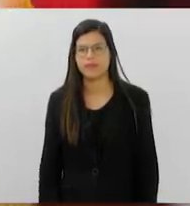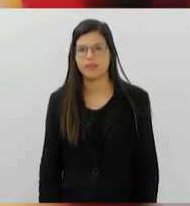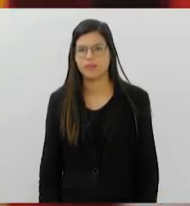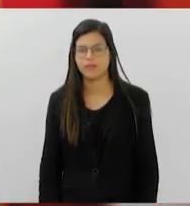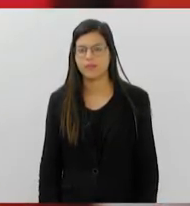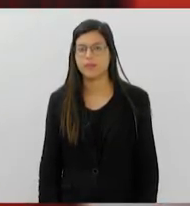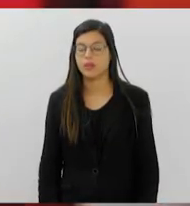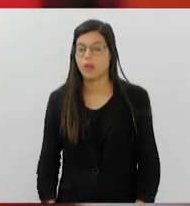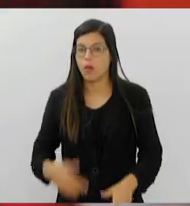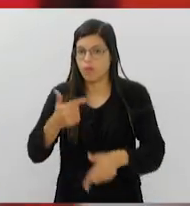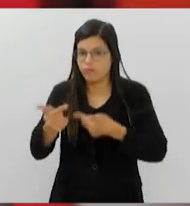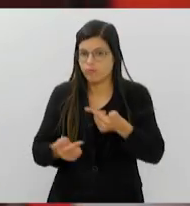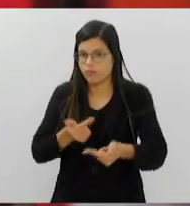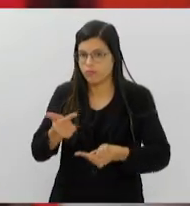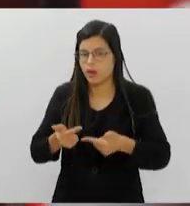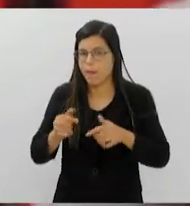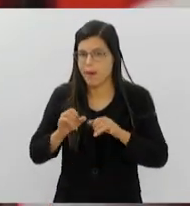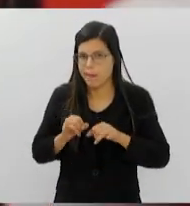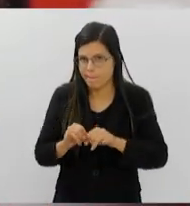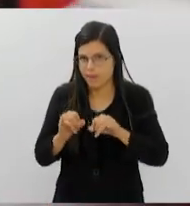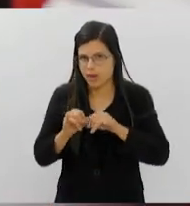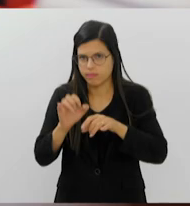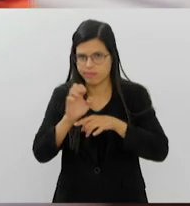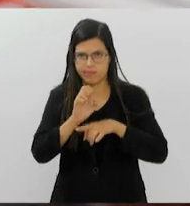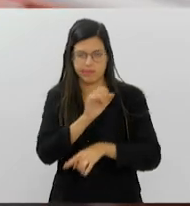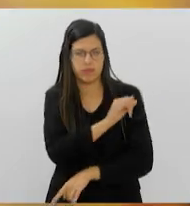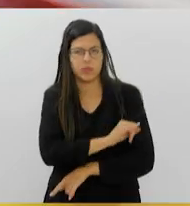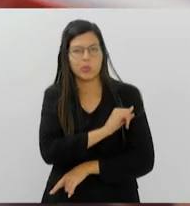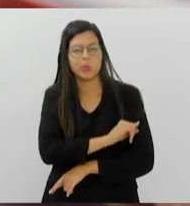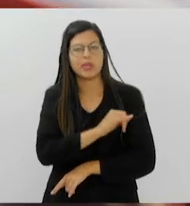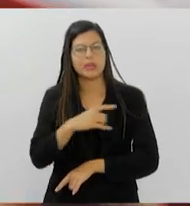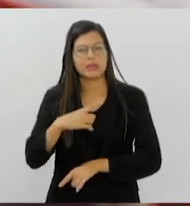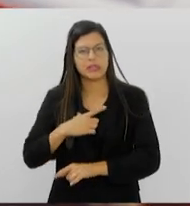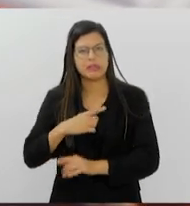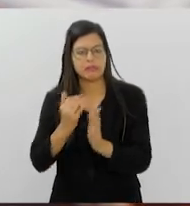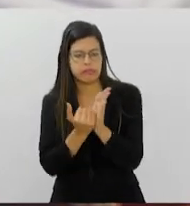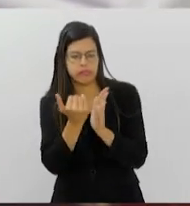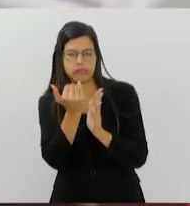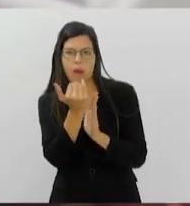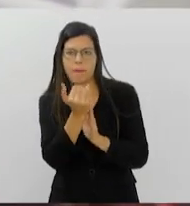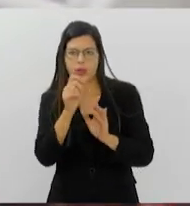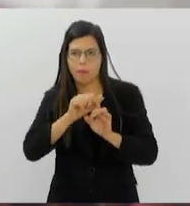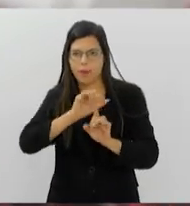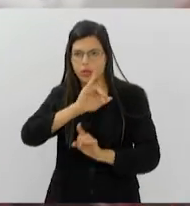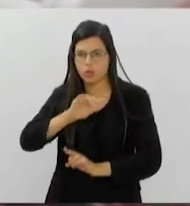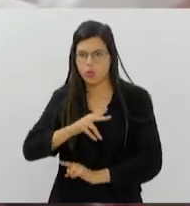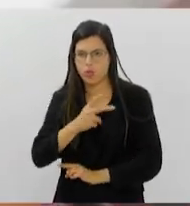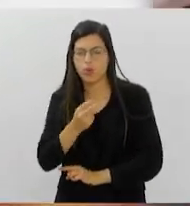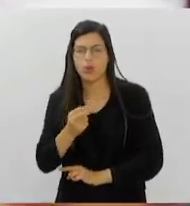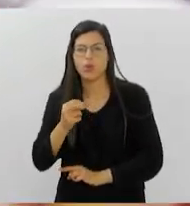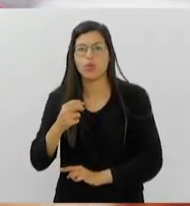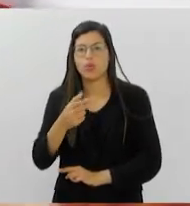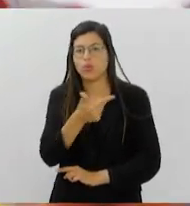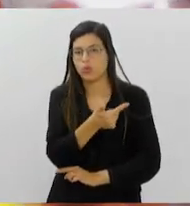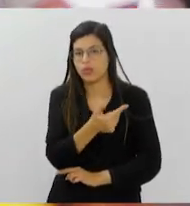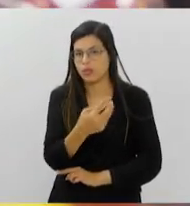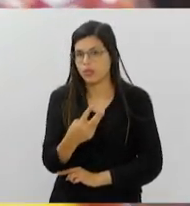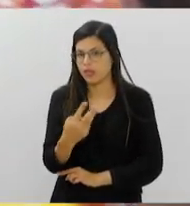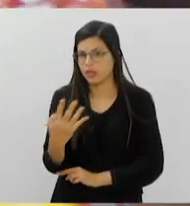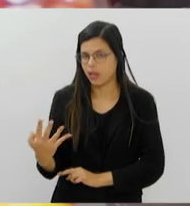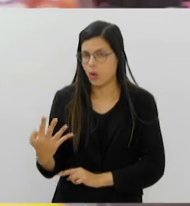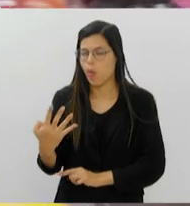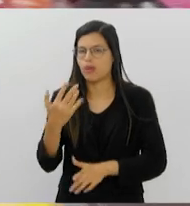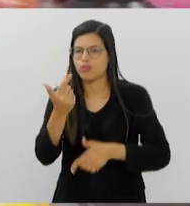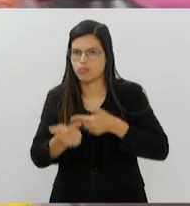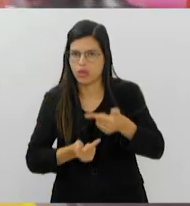A geração de empregos em supermercados do estado do Rio de Janeiro teve um saldo positivo em julho. O setor abriu 234 postos